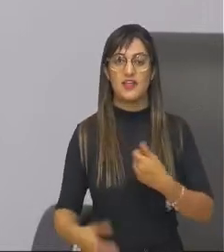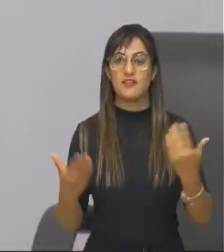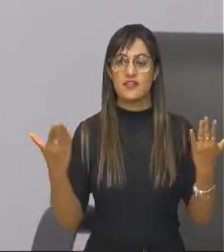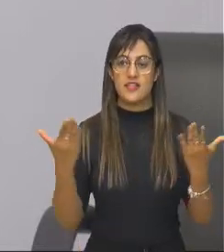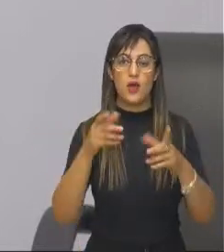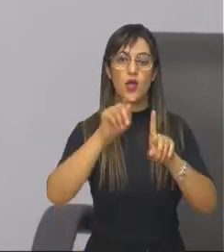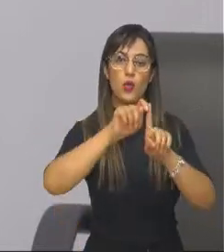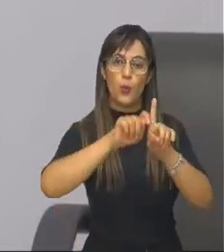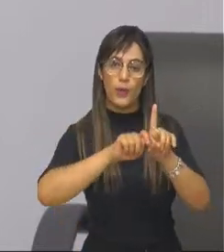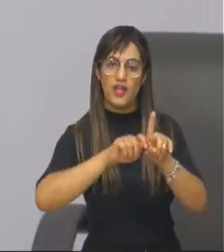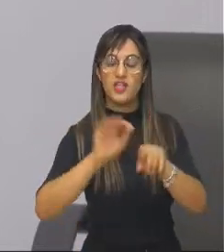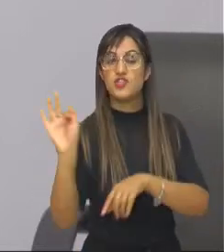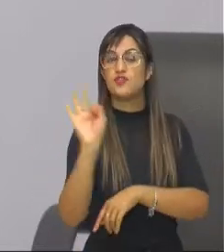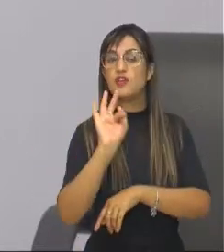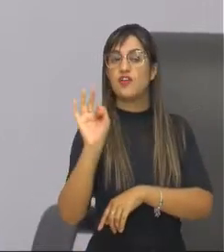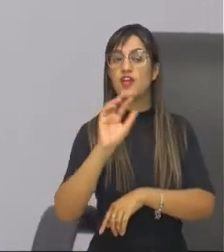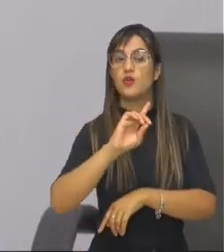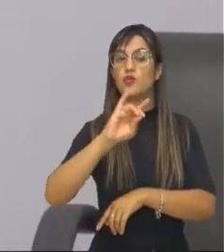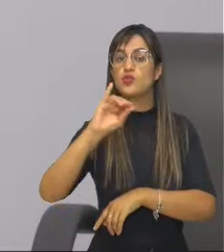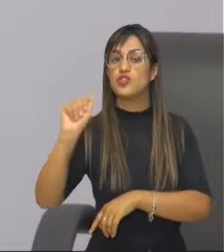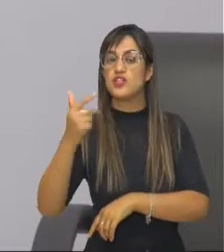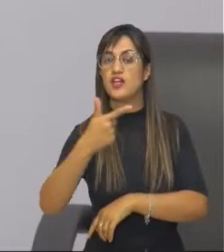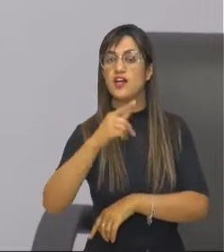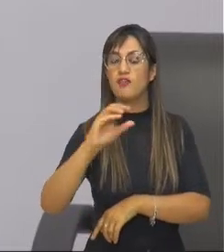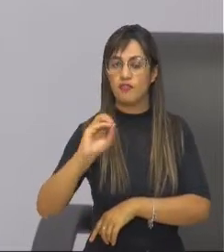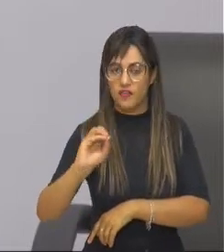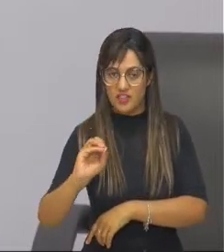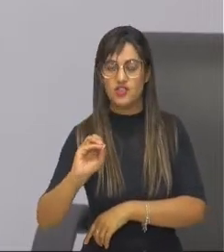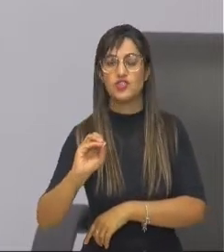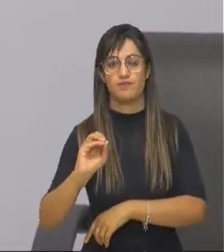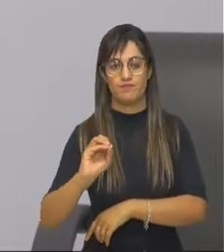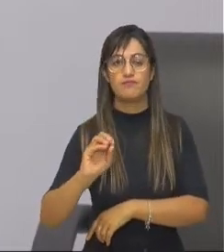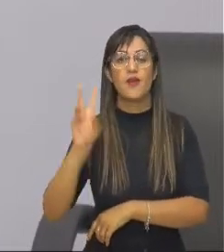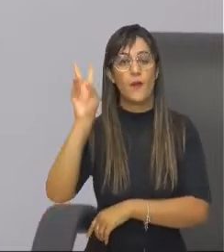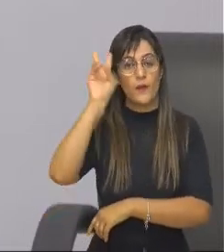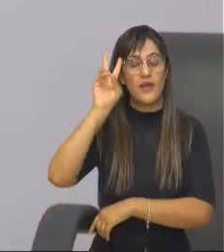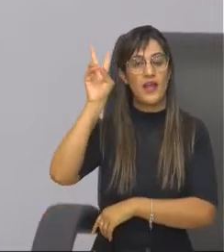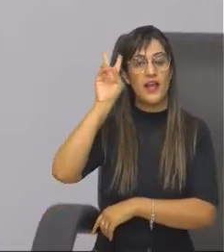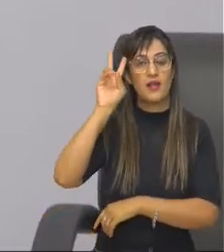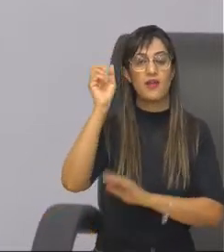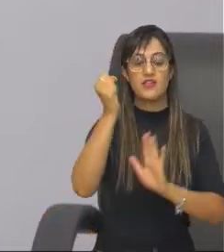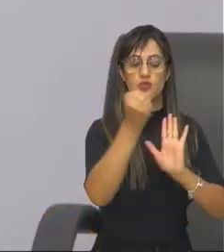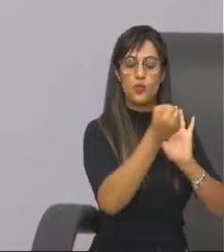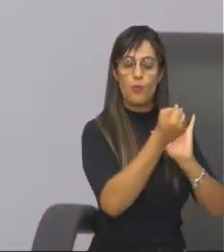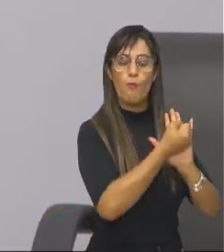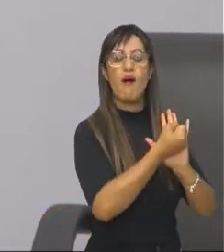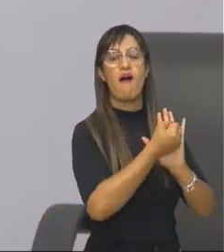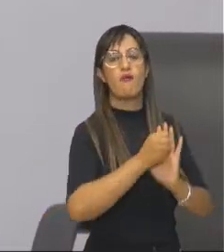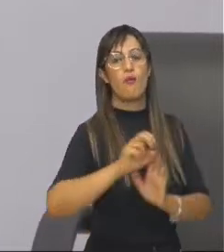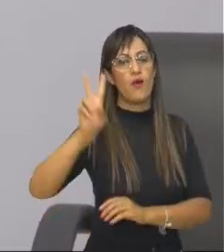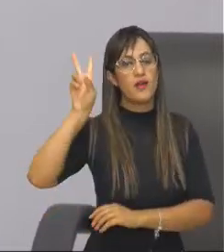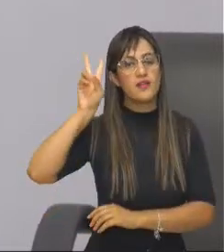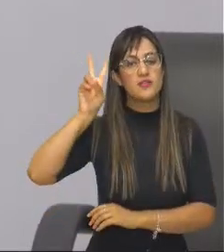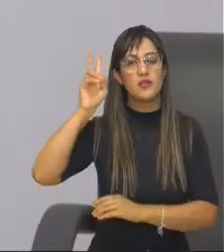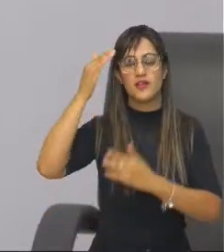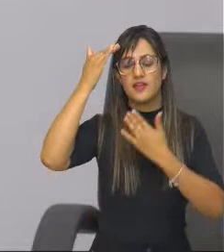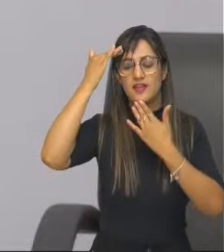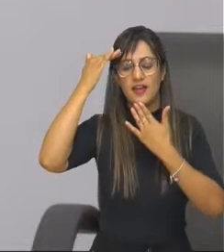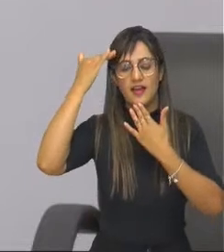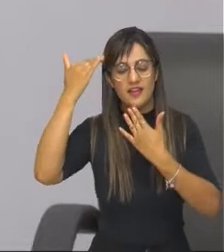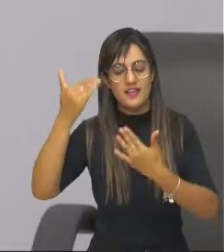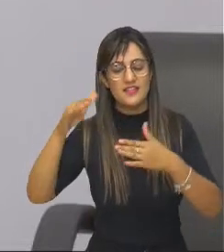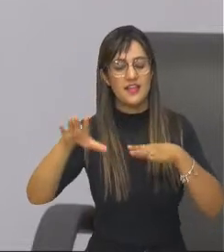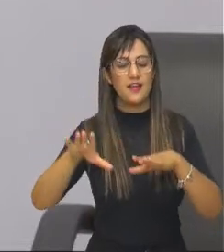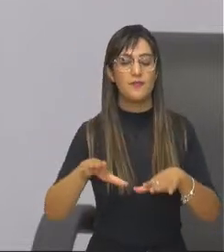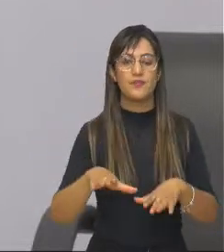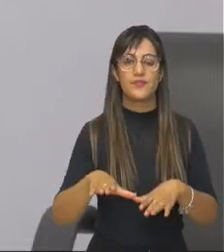eu queria relembrar também esse último marco histórico e agradecer também a escuta de todo